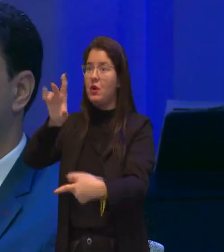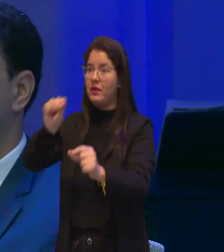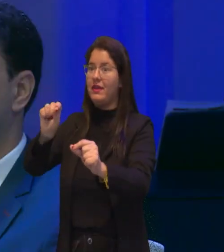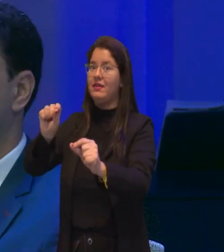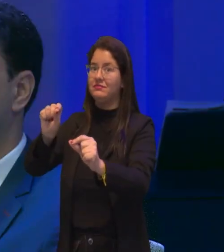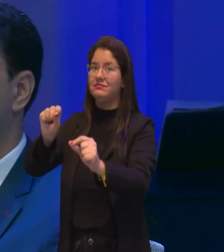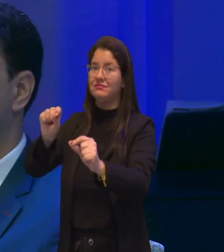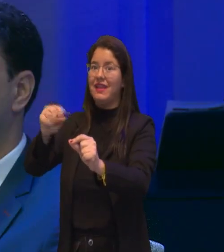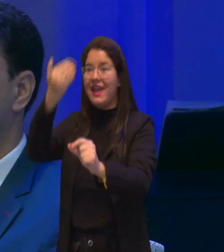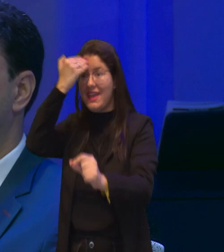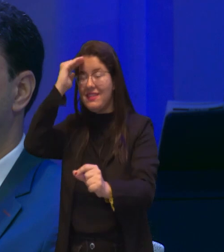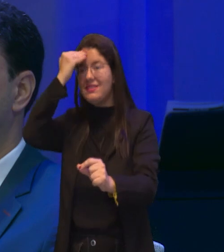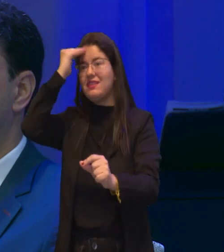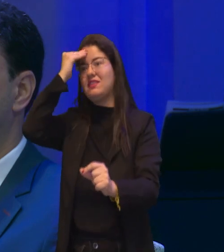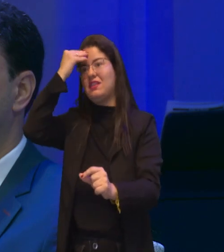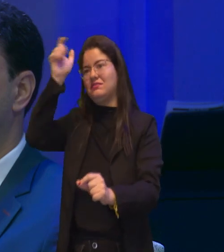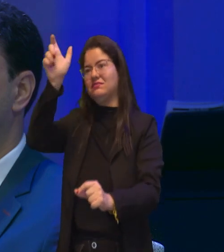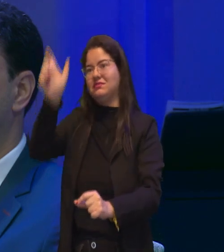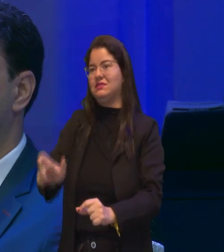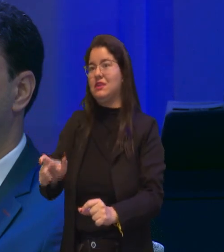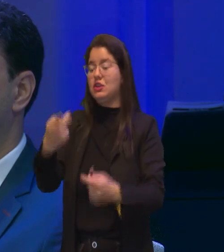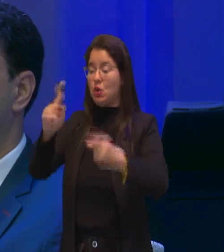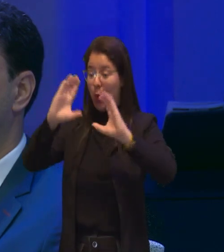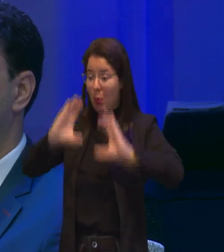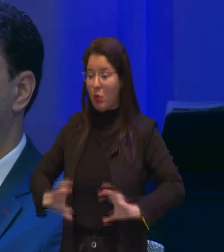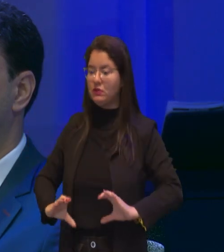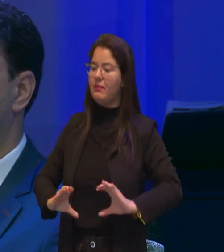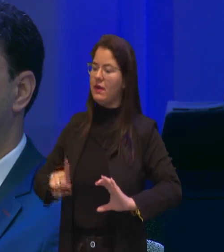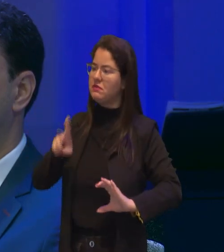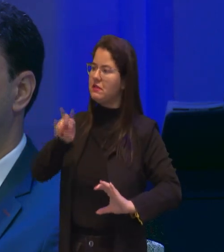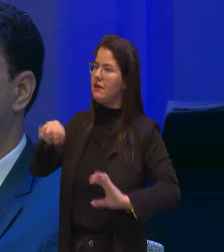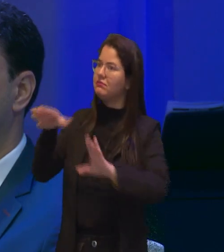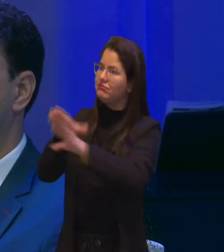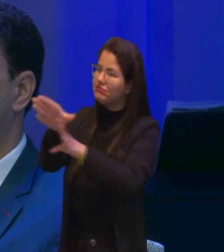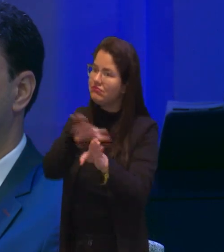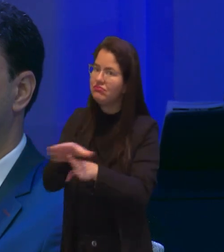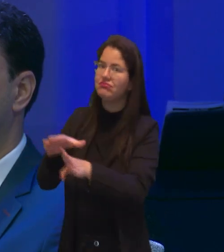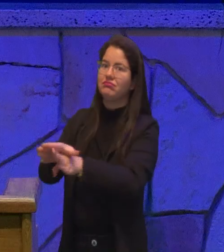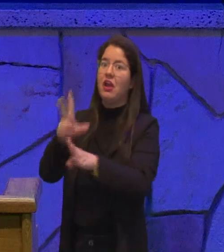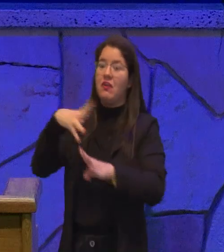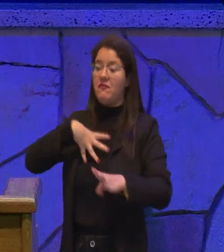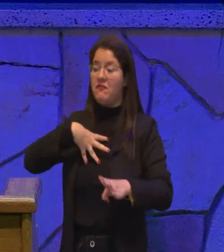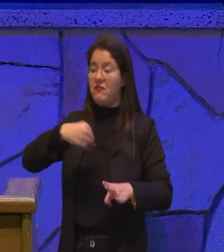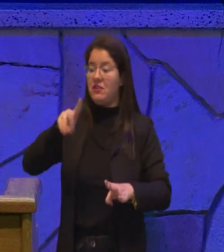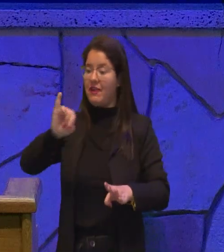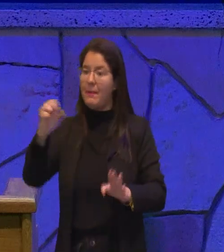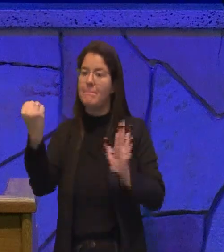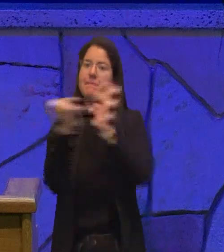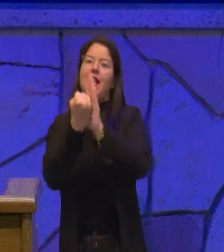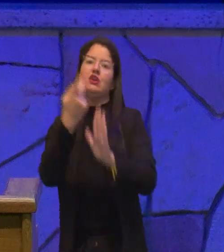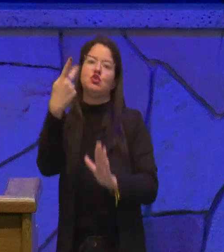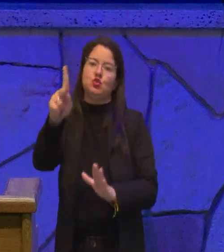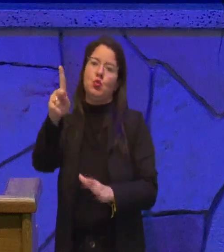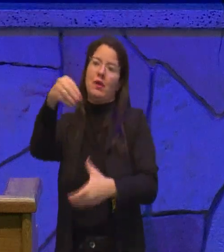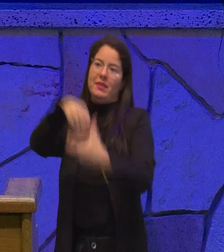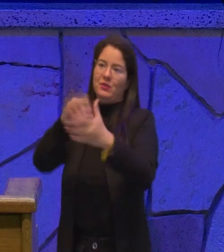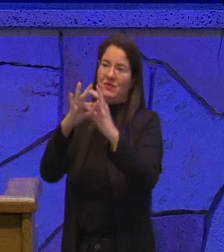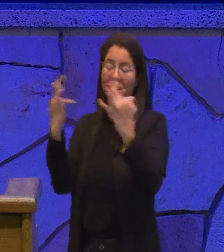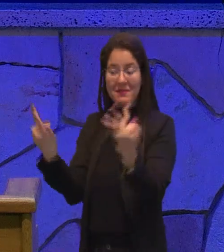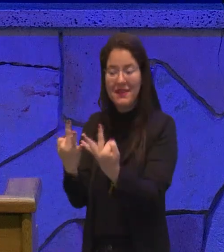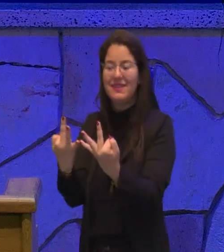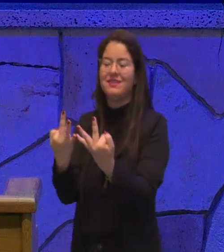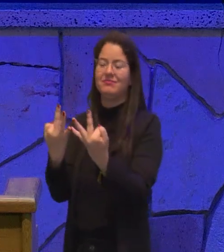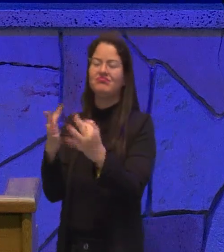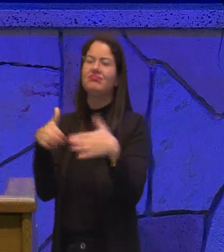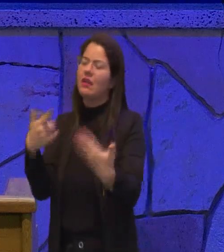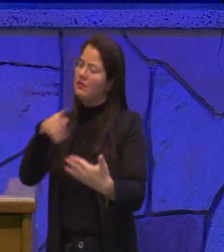o seu DNA, a sua marca para com a sua família. E isso é tão importante